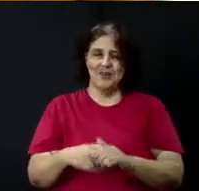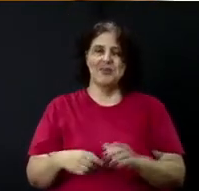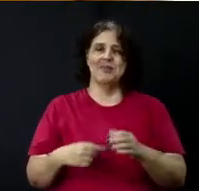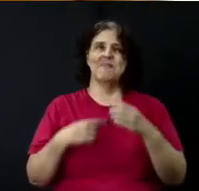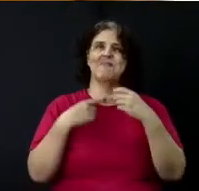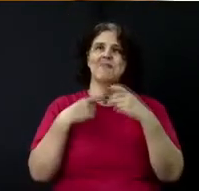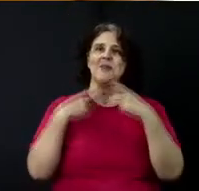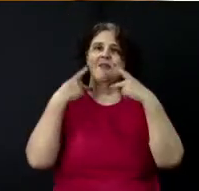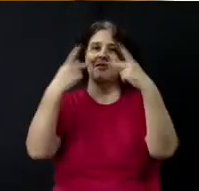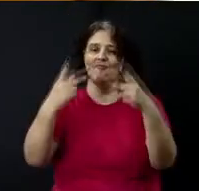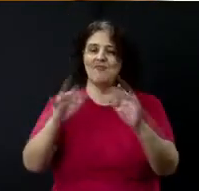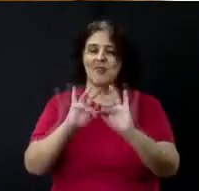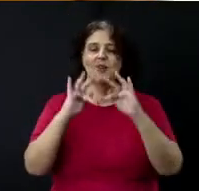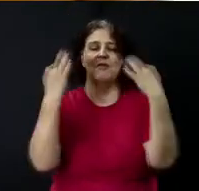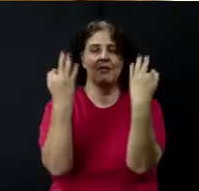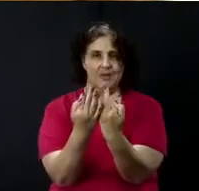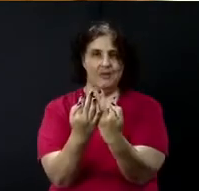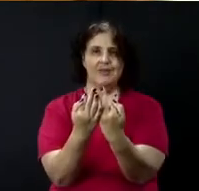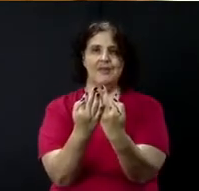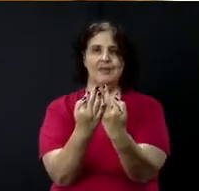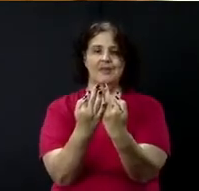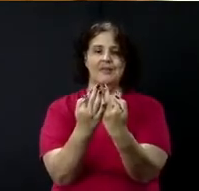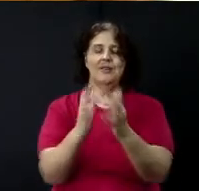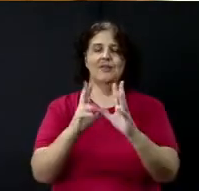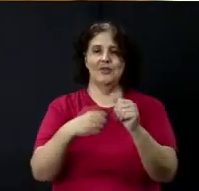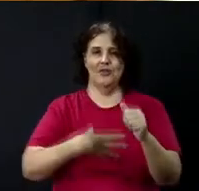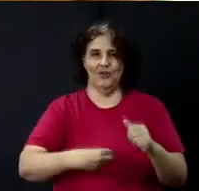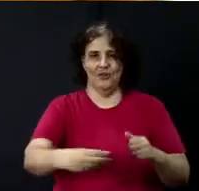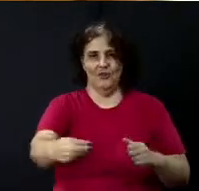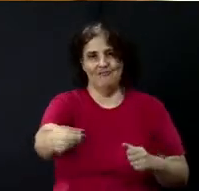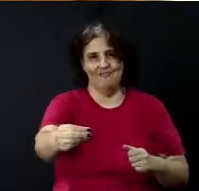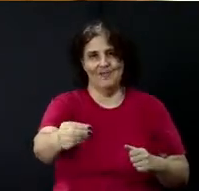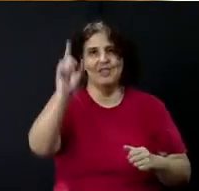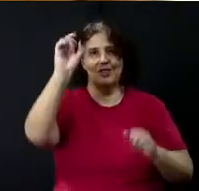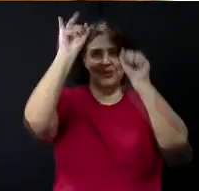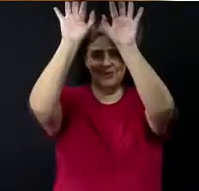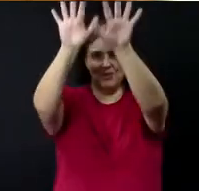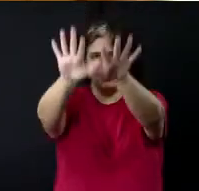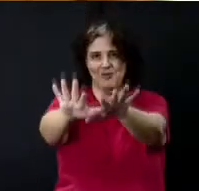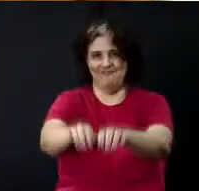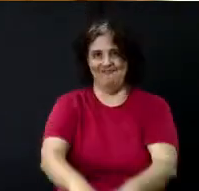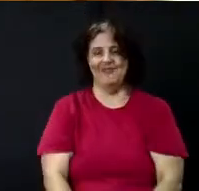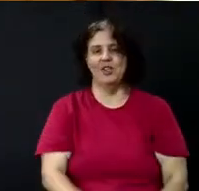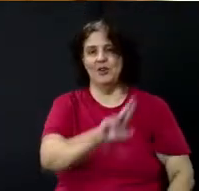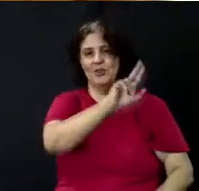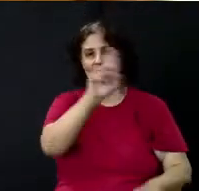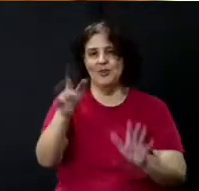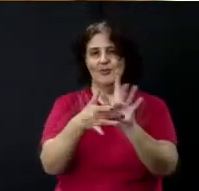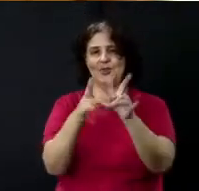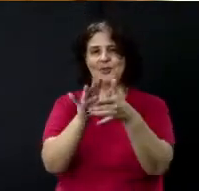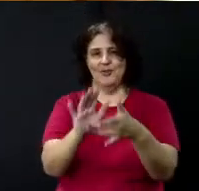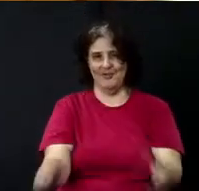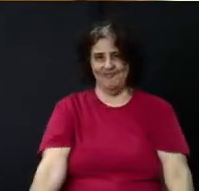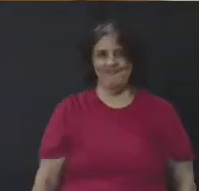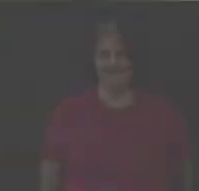na família, na geração. Que Deus te abençoe. Em nome de Jesus.